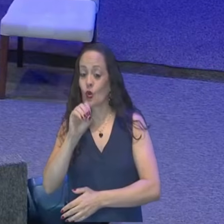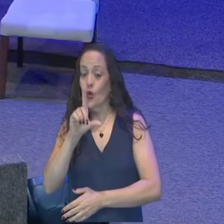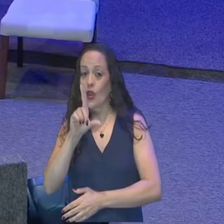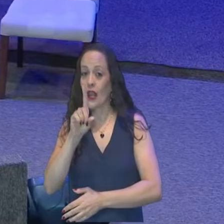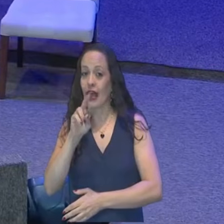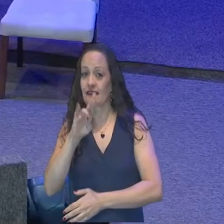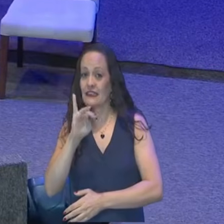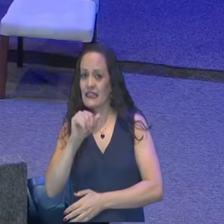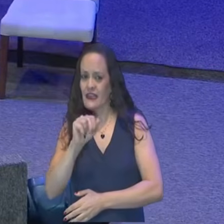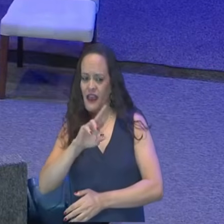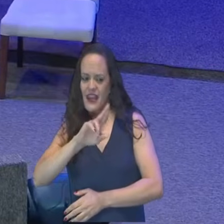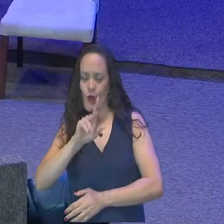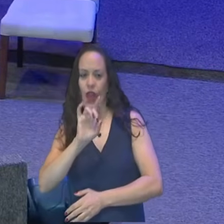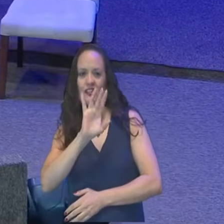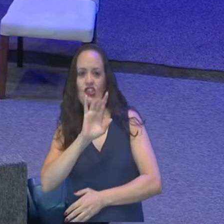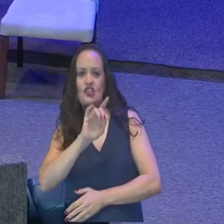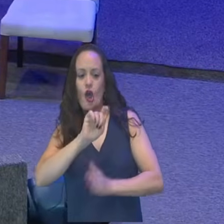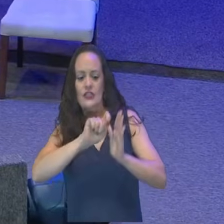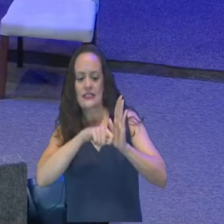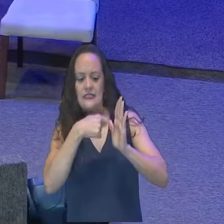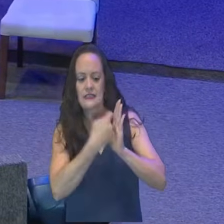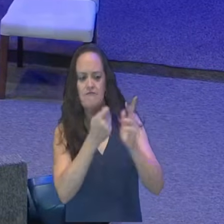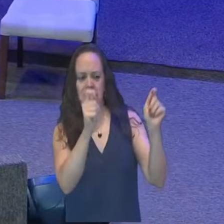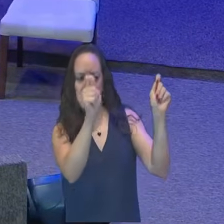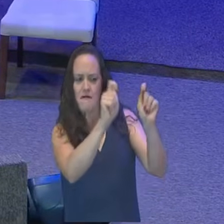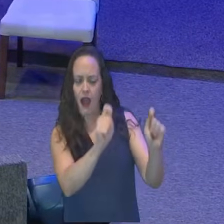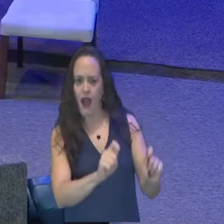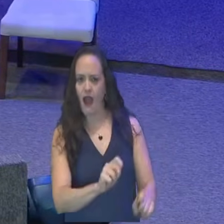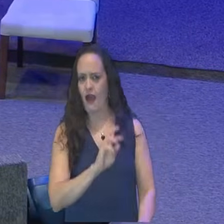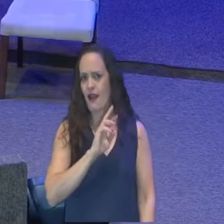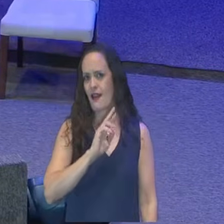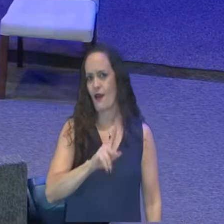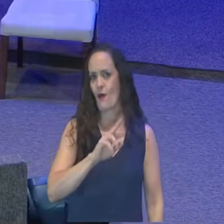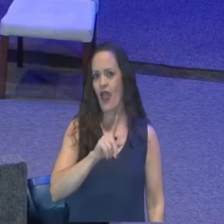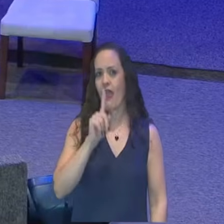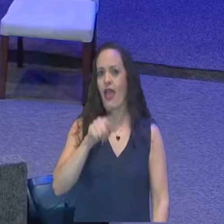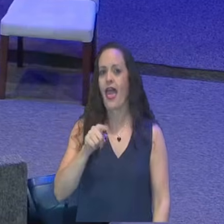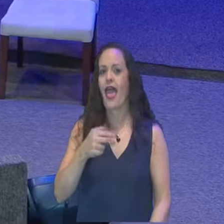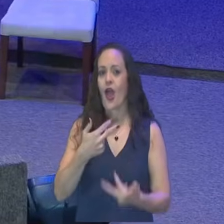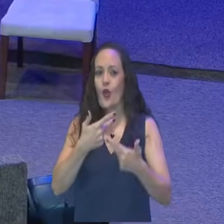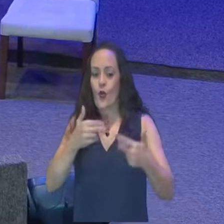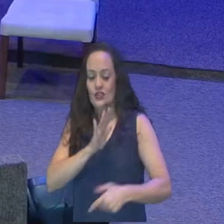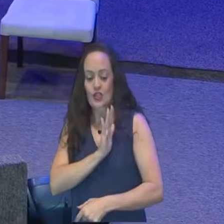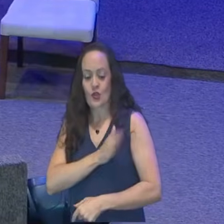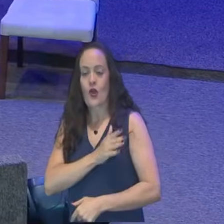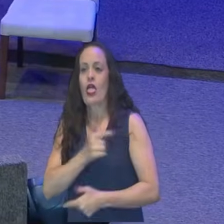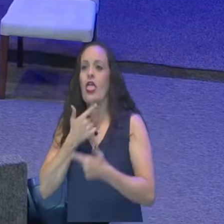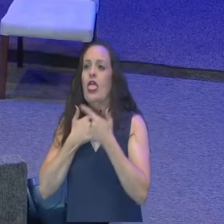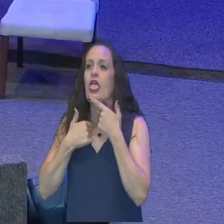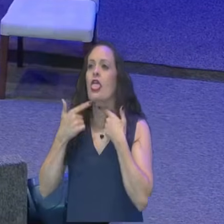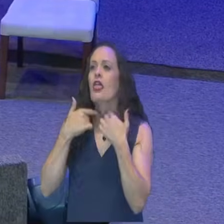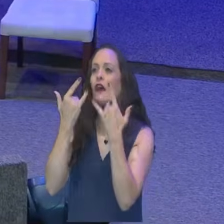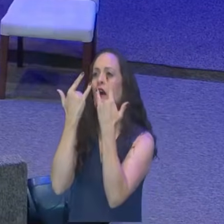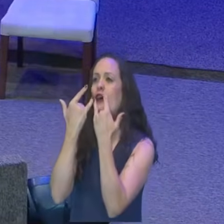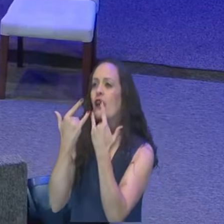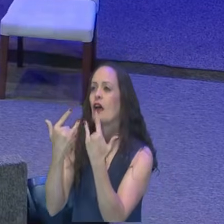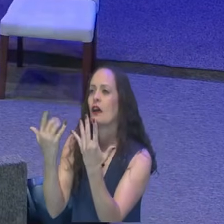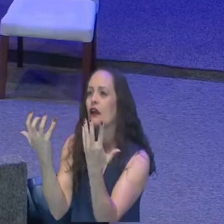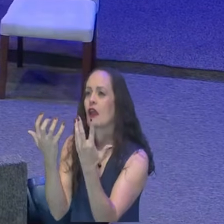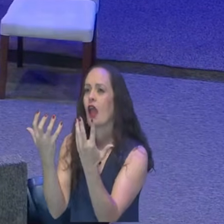nos símbolos, mas em nossos corações, por desejos e afeições desordenadas.